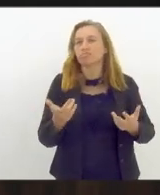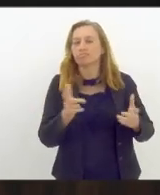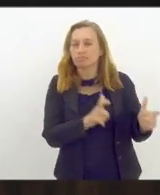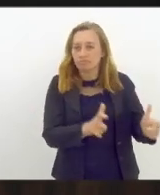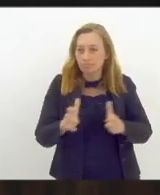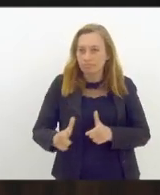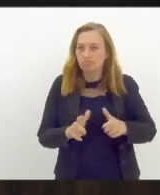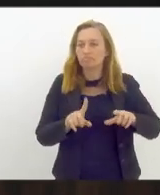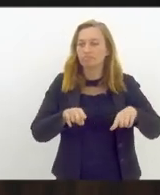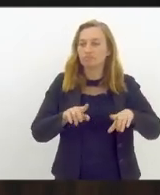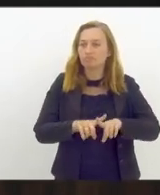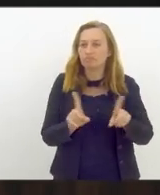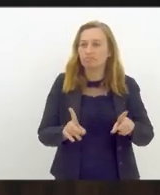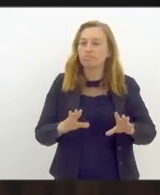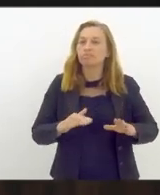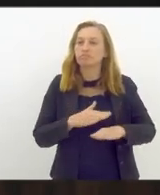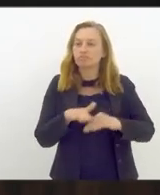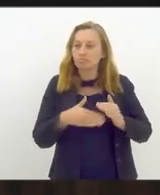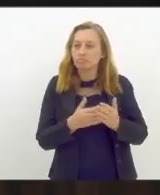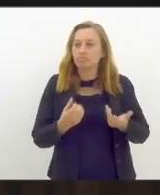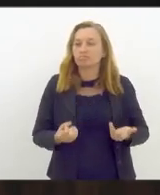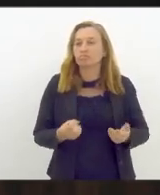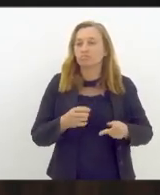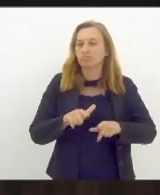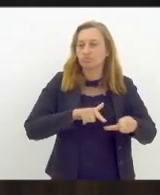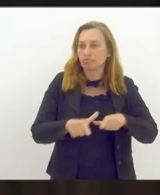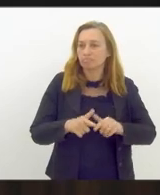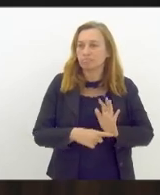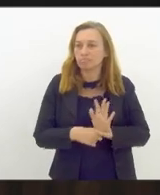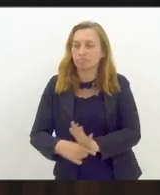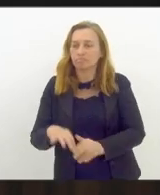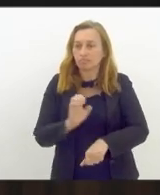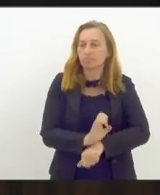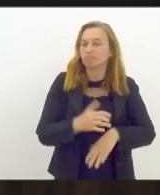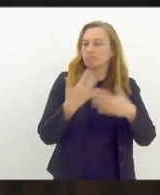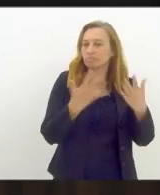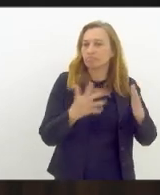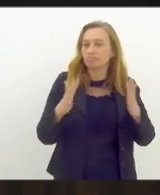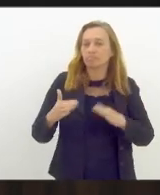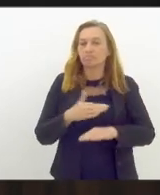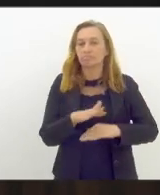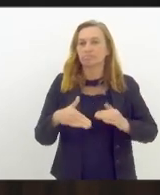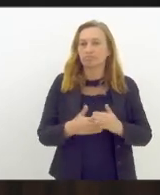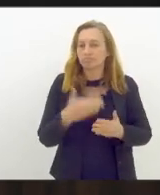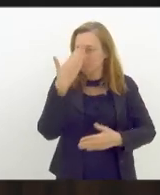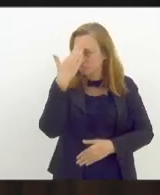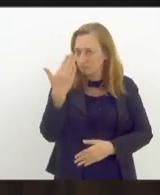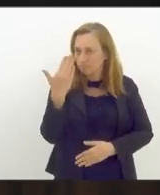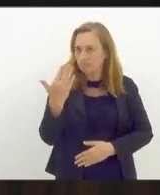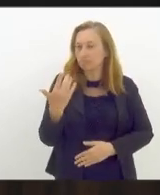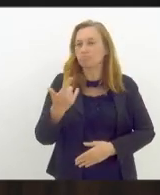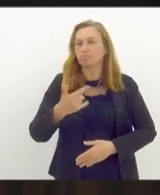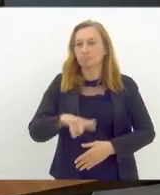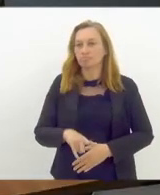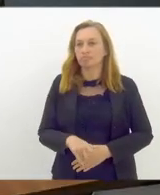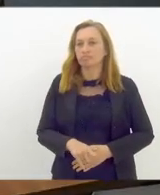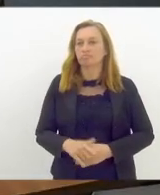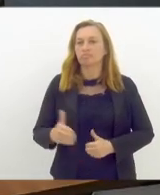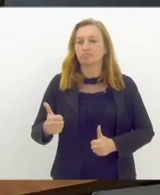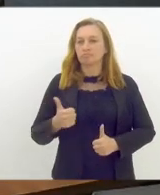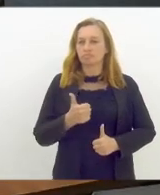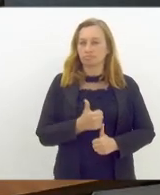mas, enfim, todo mundo querendo trabalhar pelo bem do Estado. Então, eu parabenizo a todos e agradeço mais essa sessão,